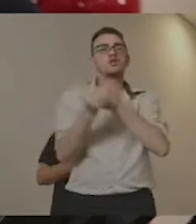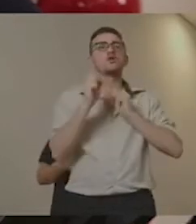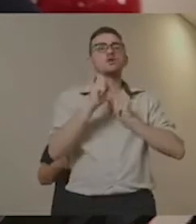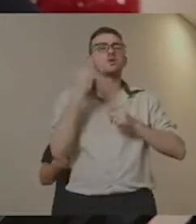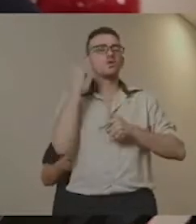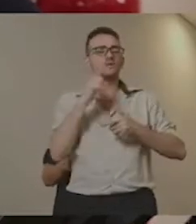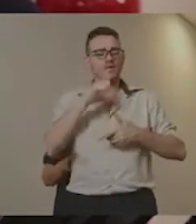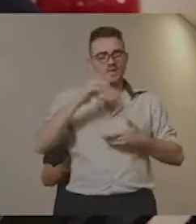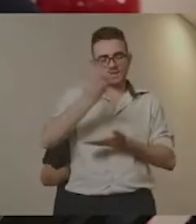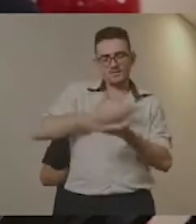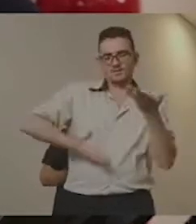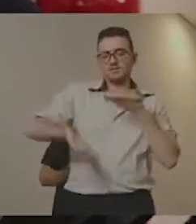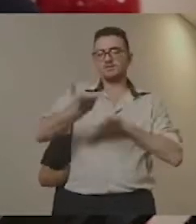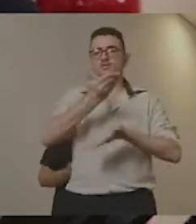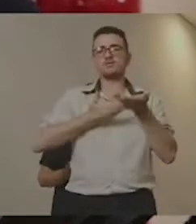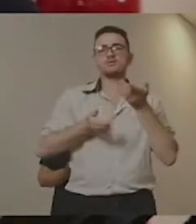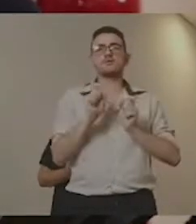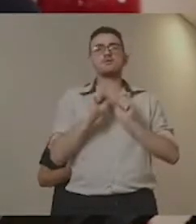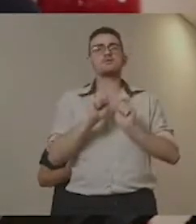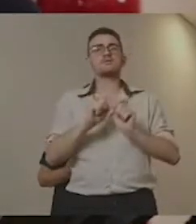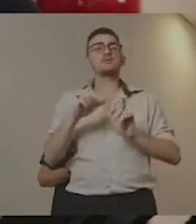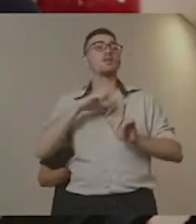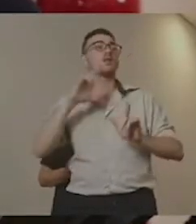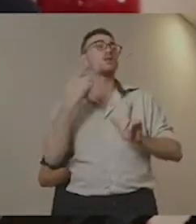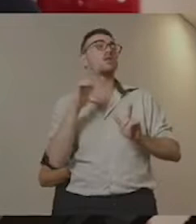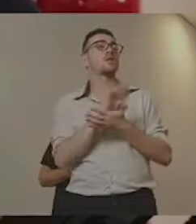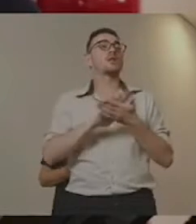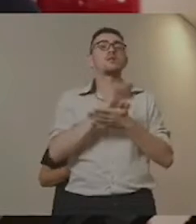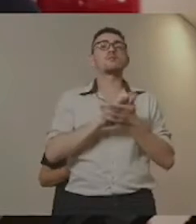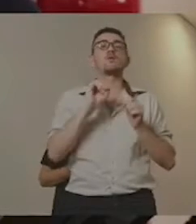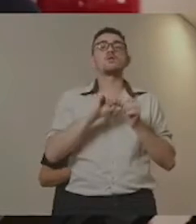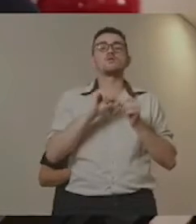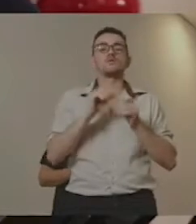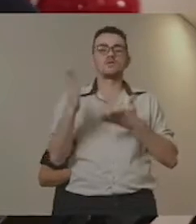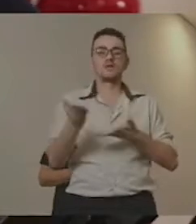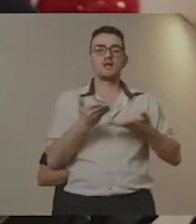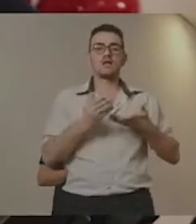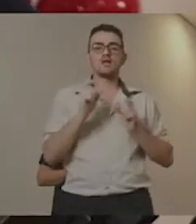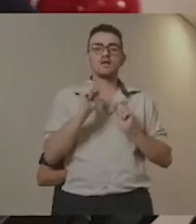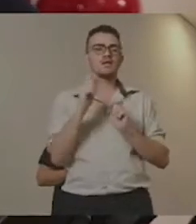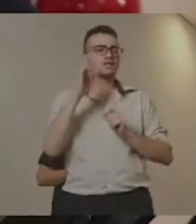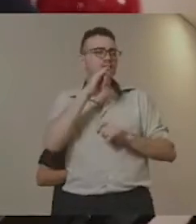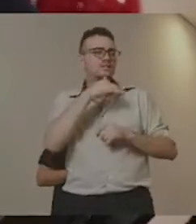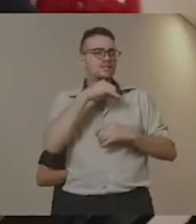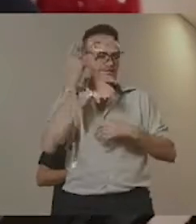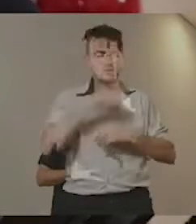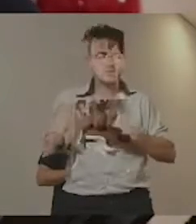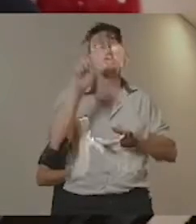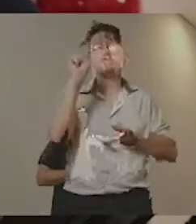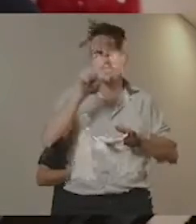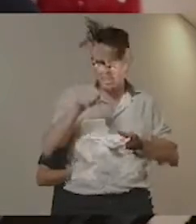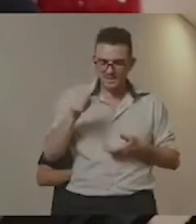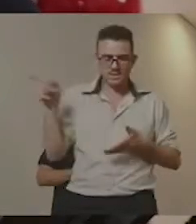triste, sofrendo ou desacreditando de tudo que vai acontecer na sua vida e vem um educador e te escuta e te fala assim, não, você vai conseguir,